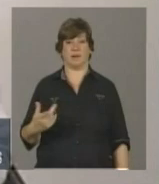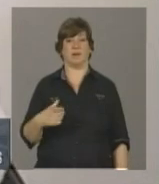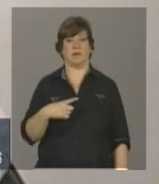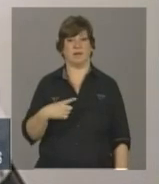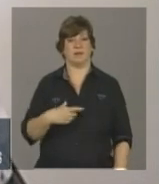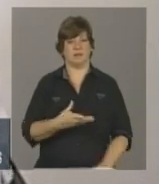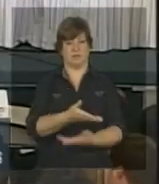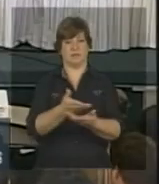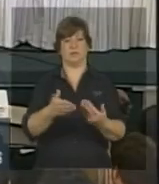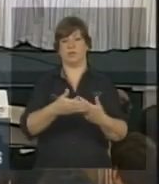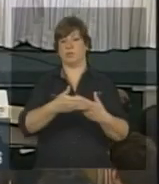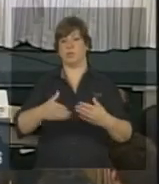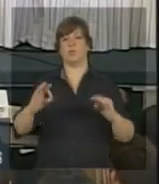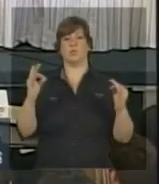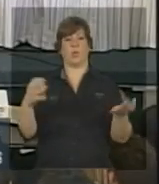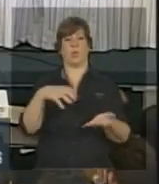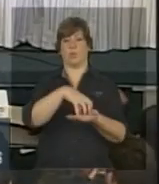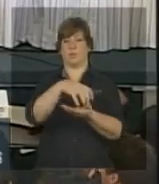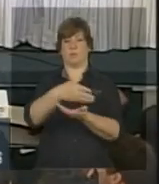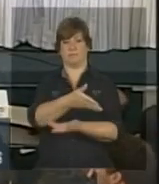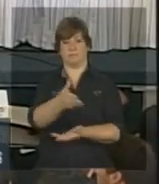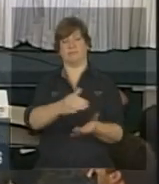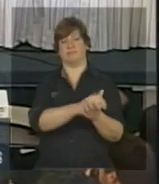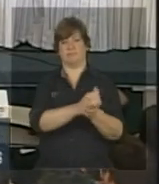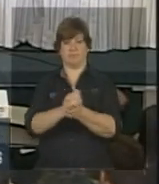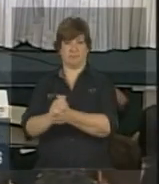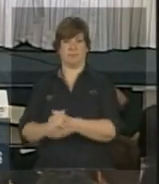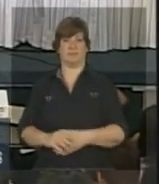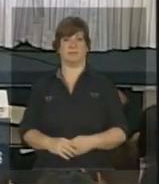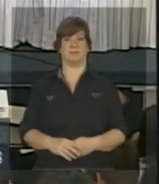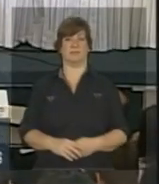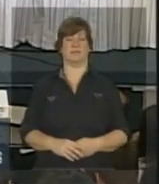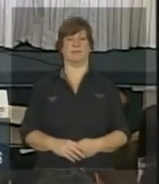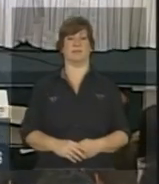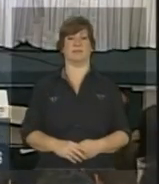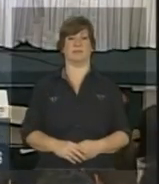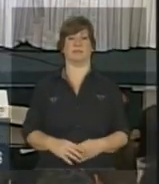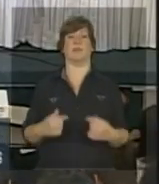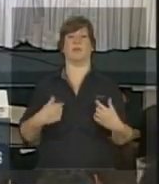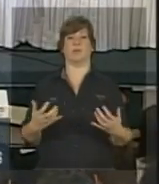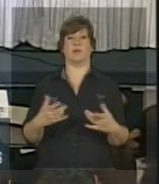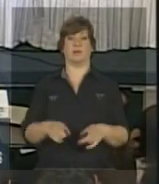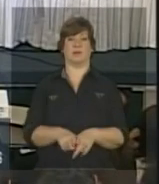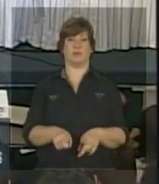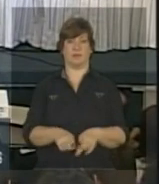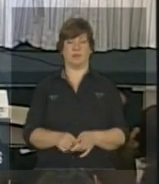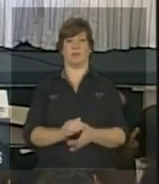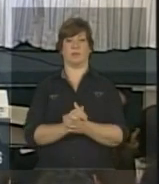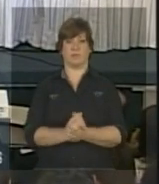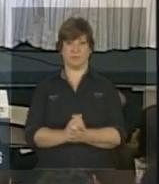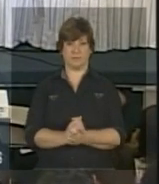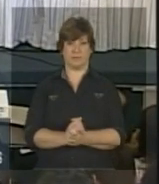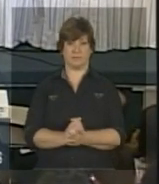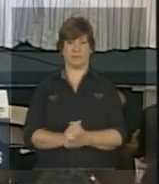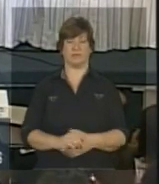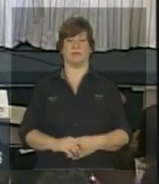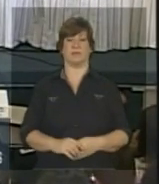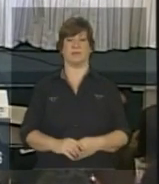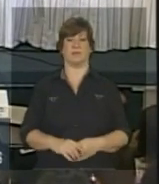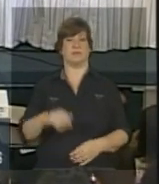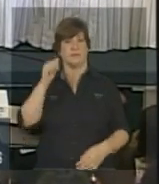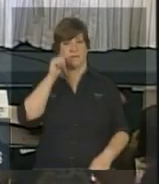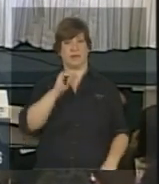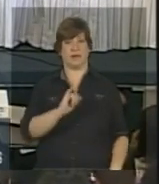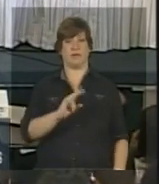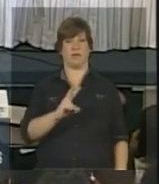a toda a equipe da Procuradoria-Geral da União. Quero também cumprimentar a senhora